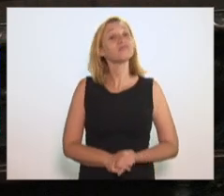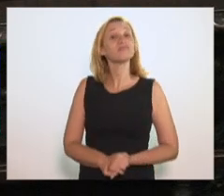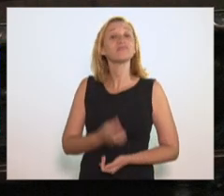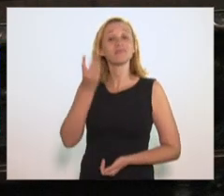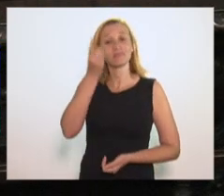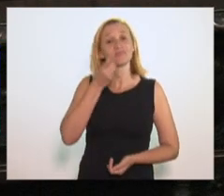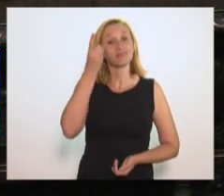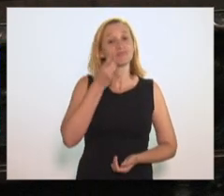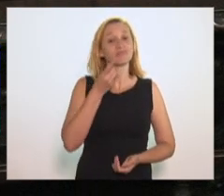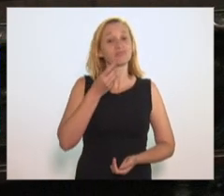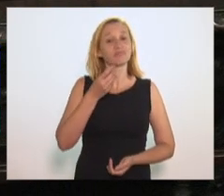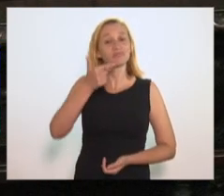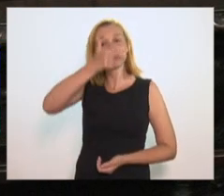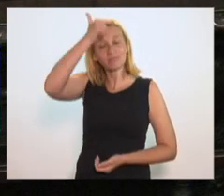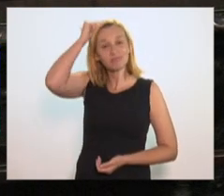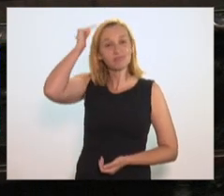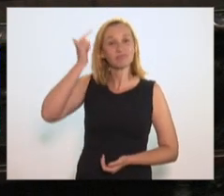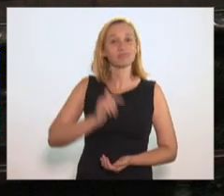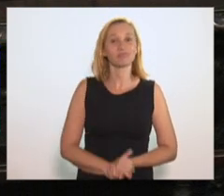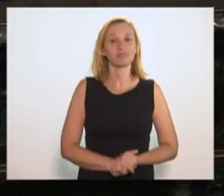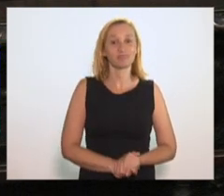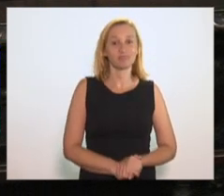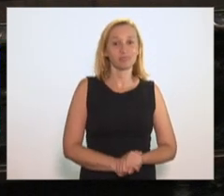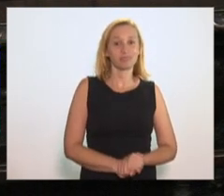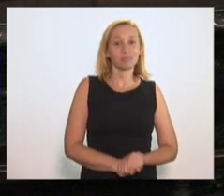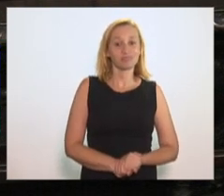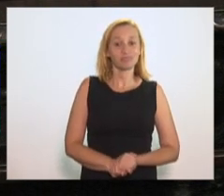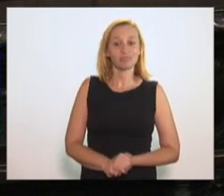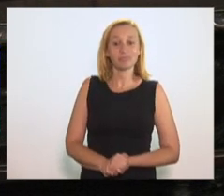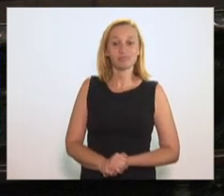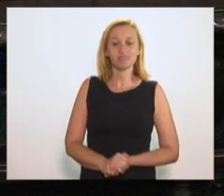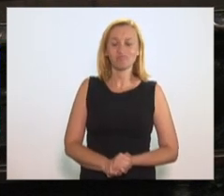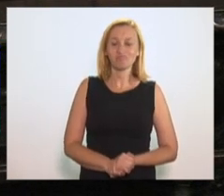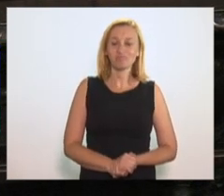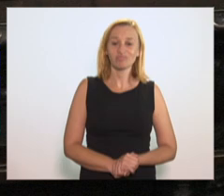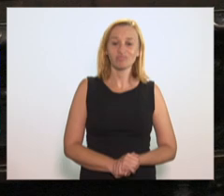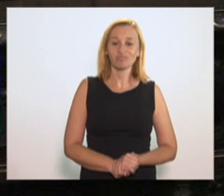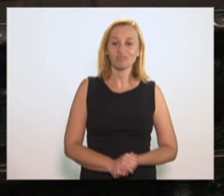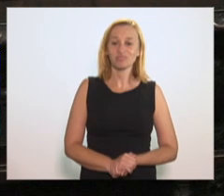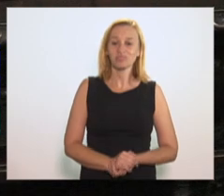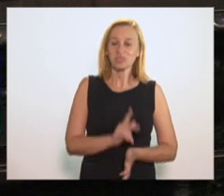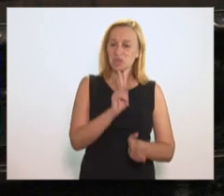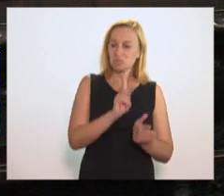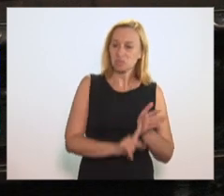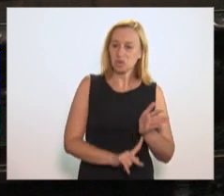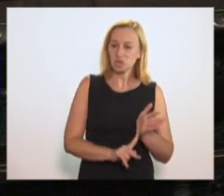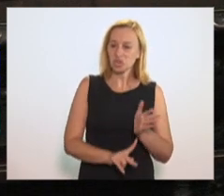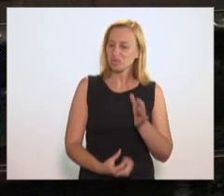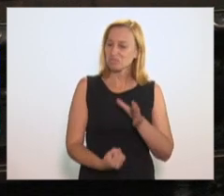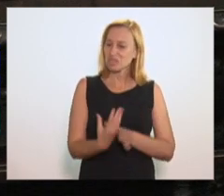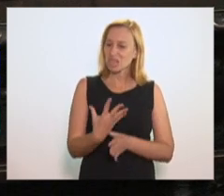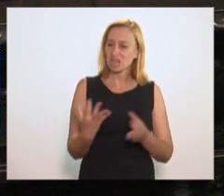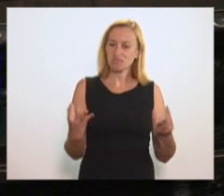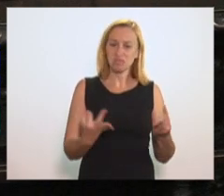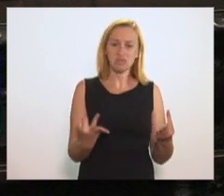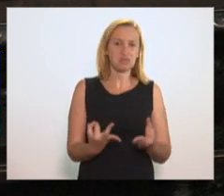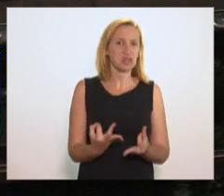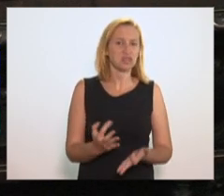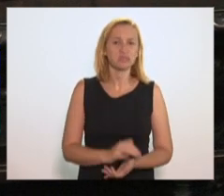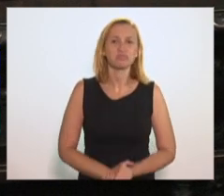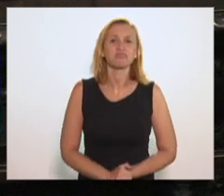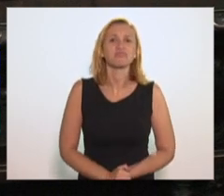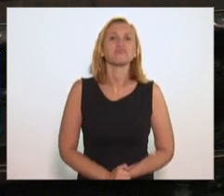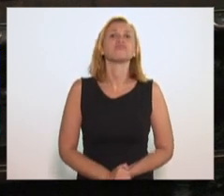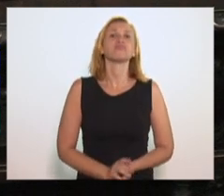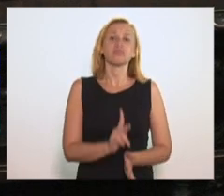deputado Luiz Paulo a forma colaborativa que esse projeto foi construído o projeto